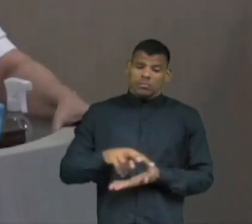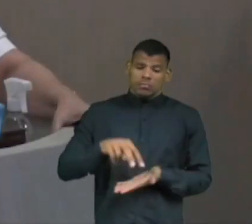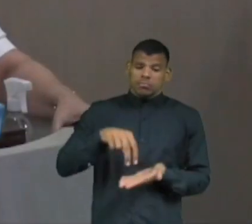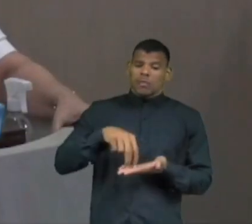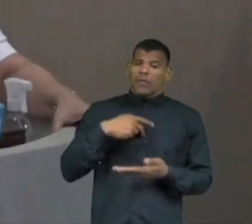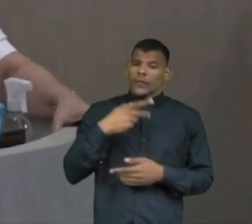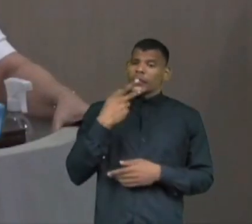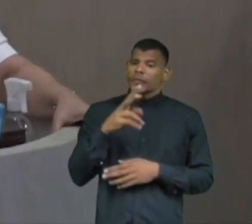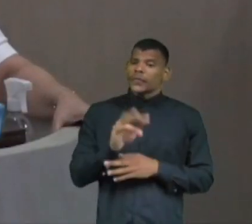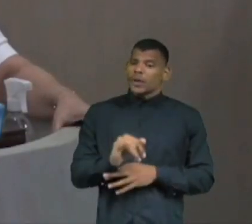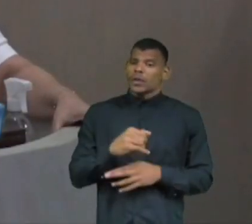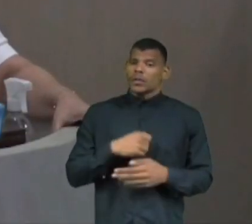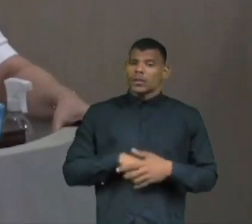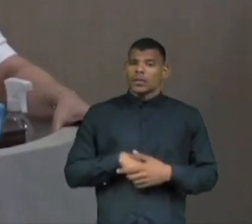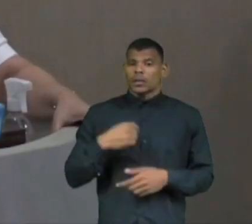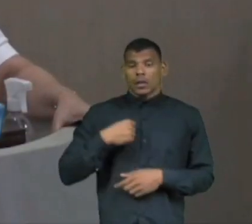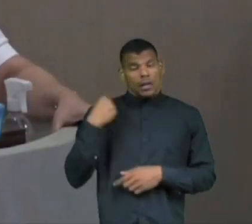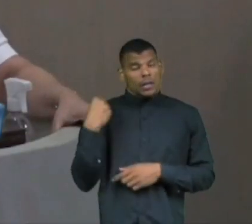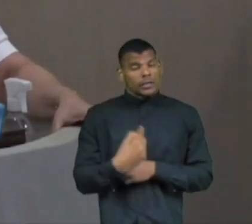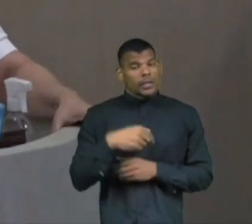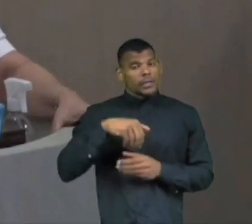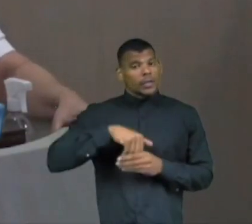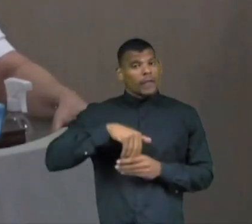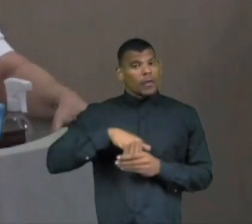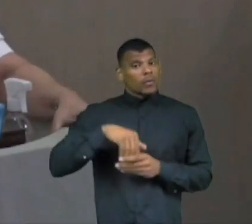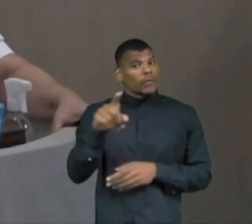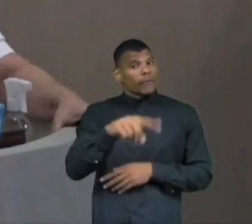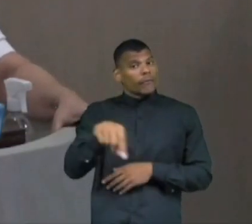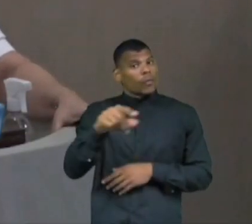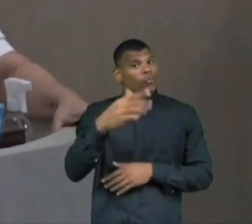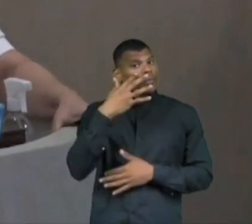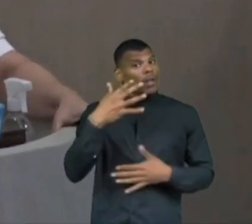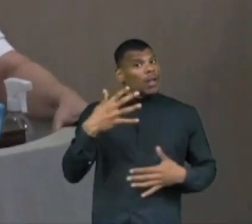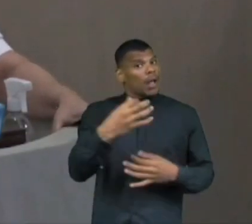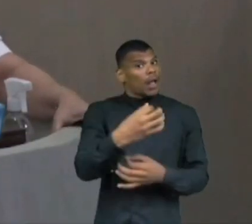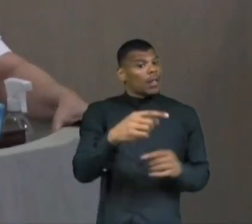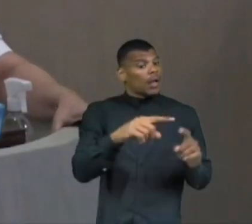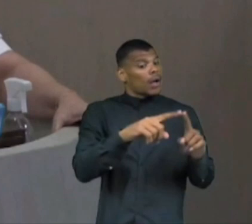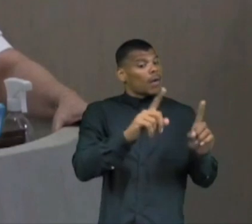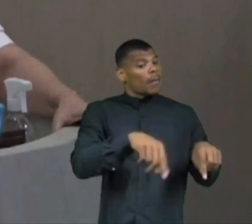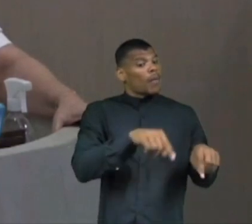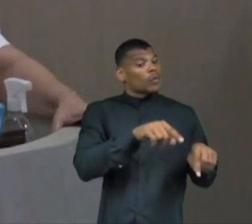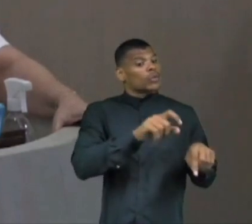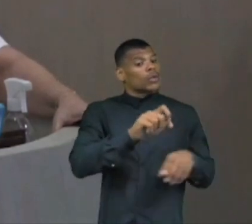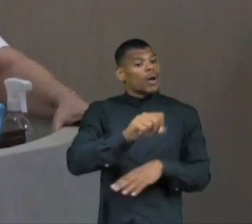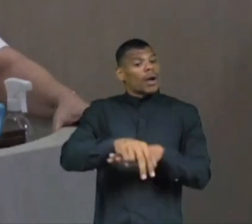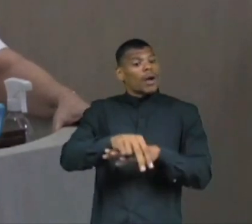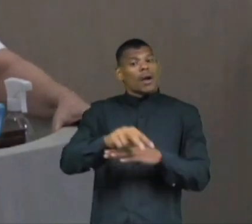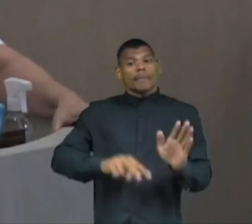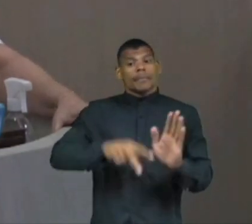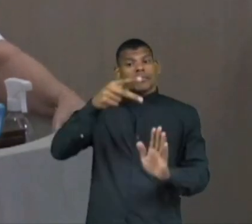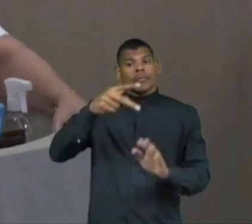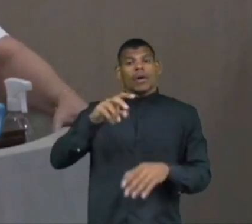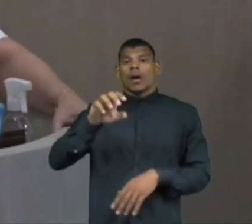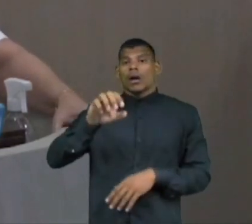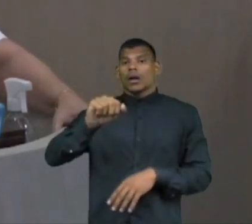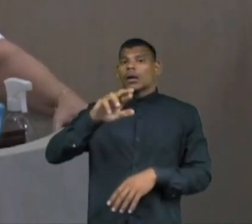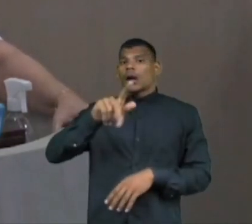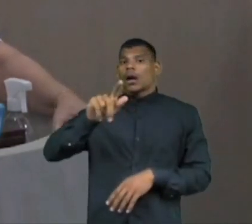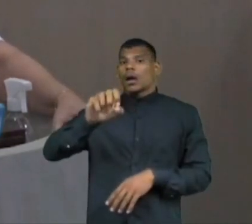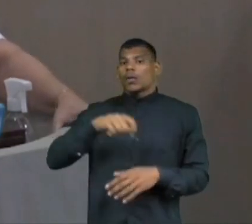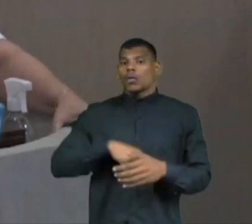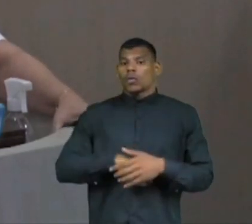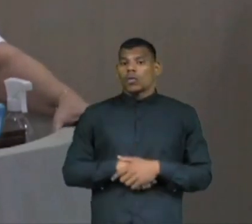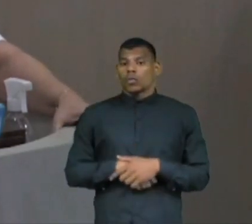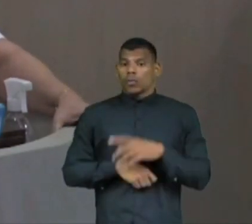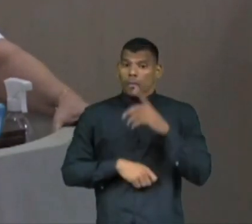Nós estamos votando aqui no estado do Ceará um projeto que aumenta cargo, onera o Estado e no